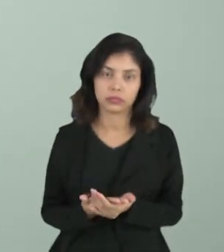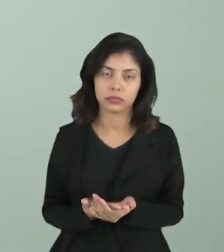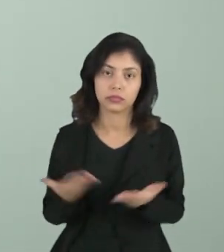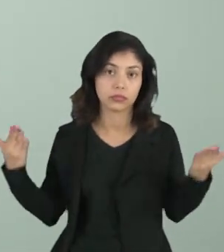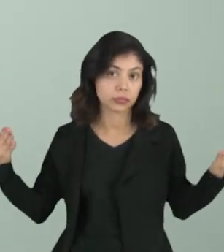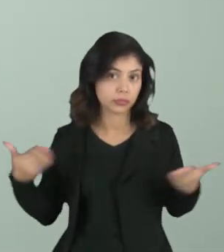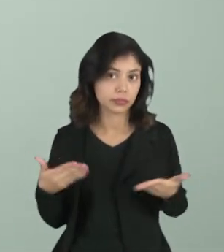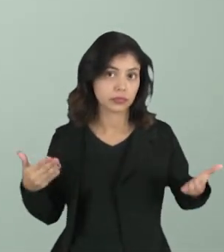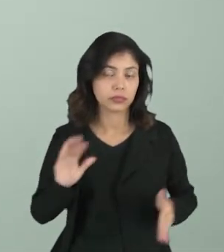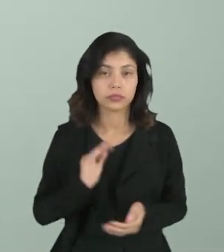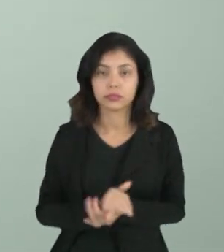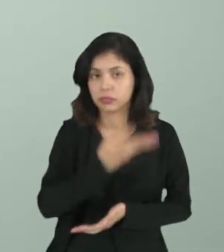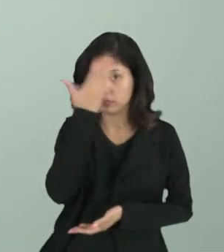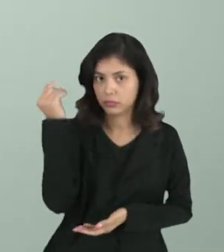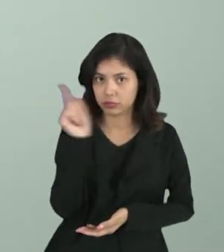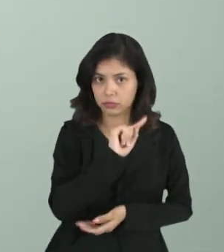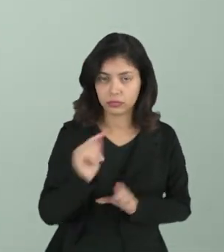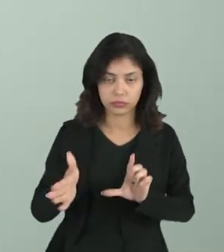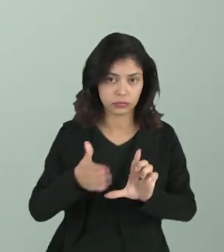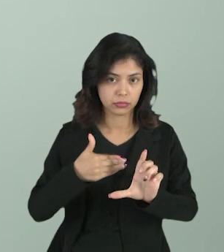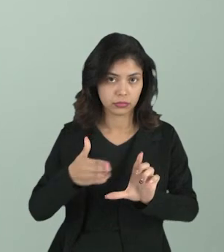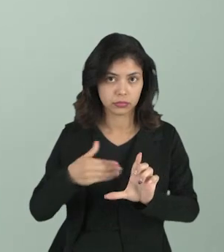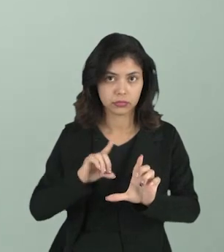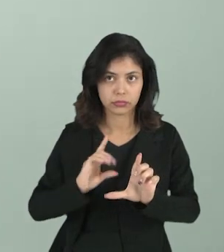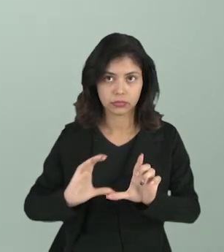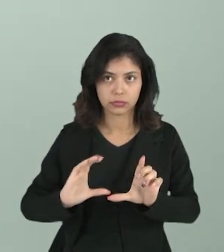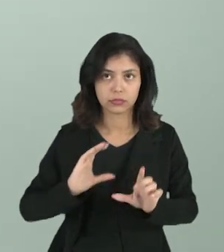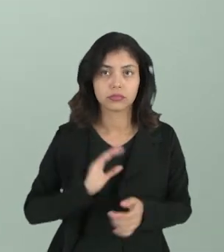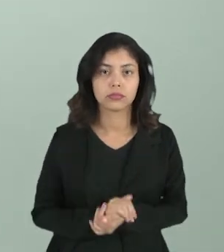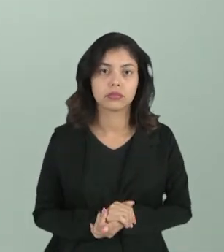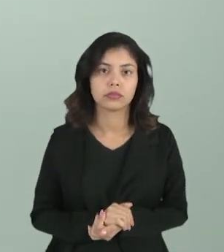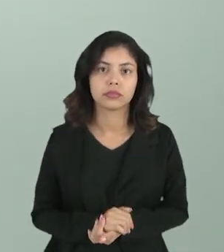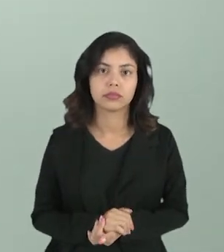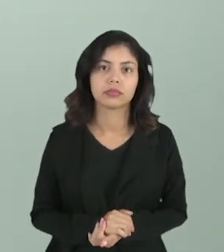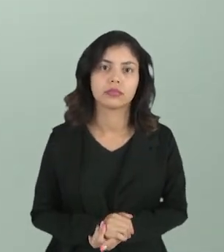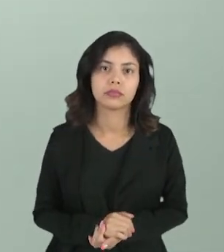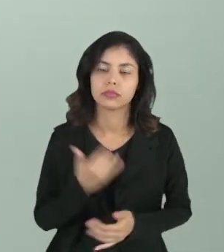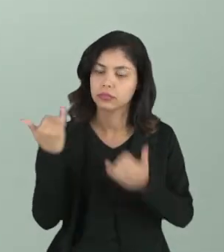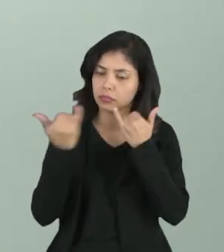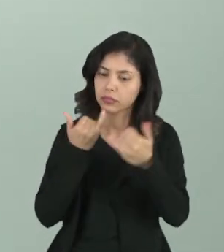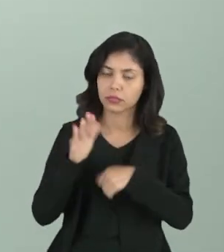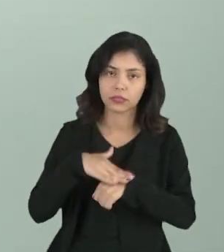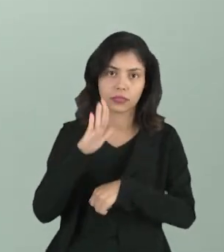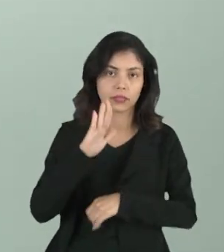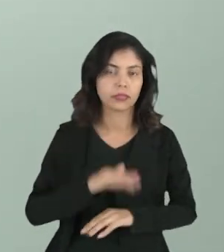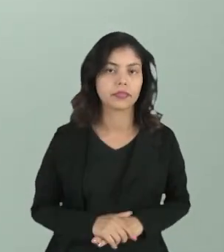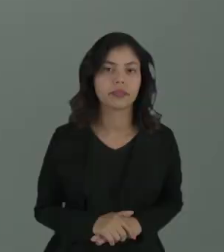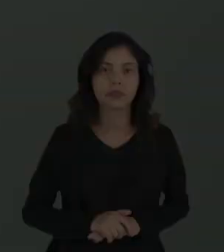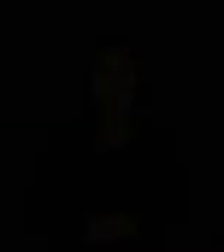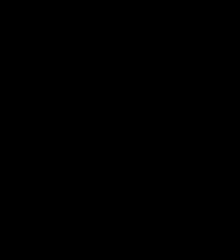aula de hoje. Não esqueçam de acessar a plataforma Eduque para mais informações.